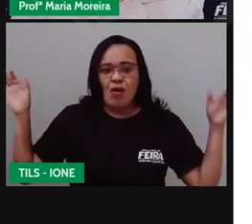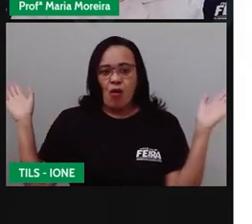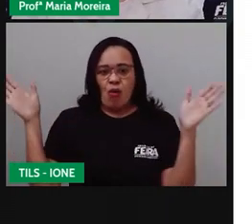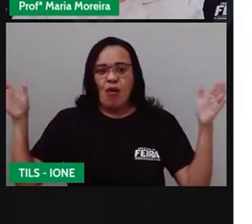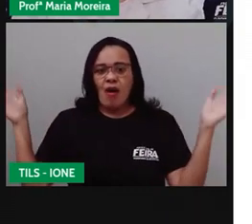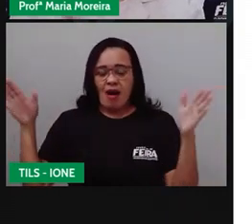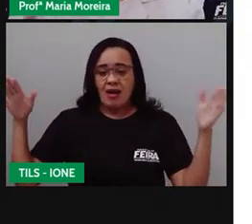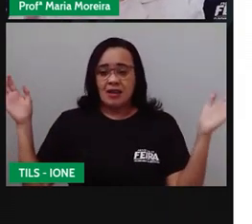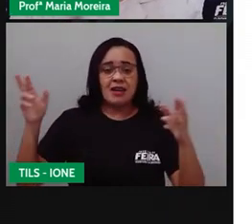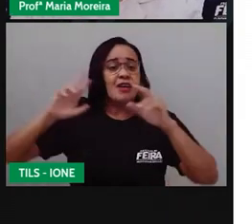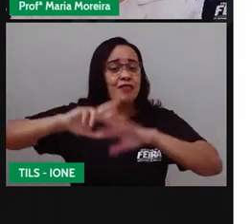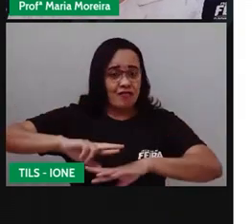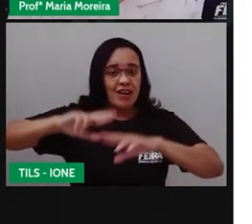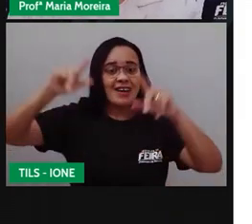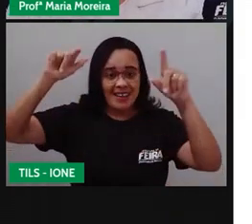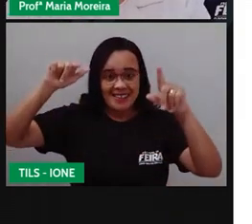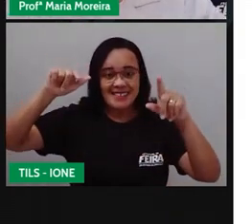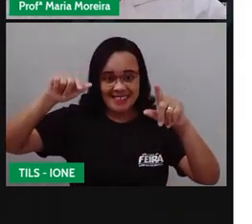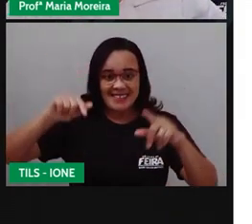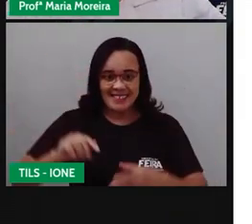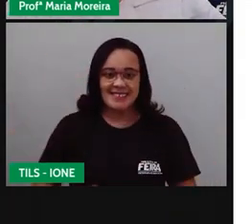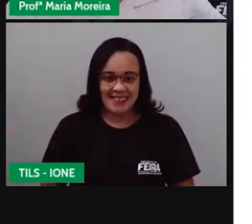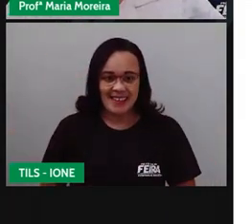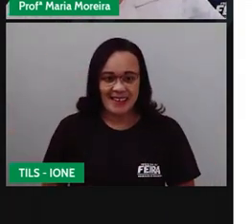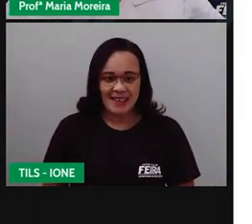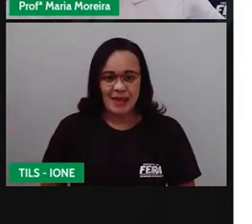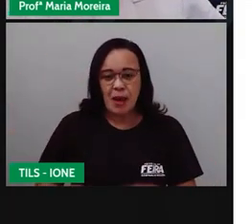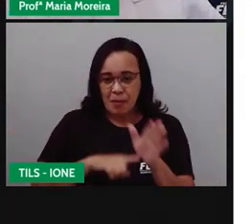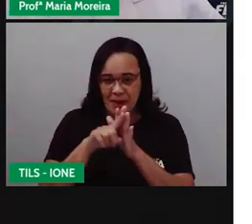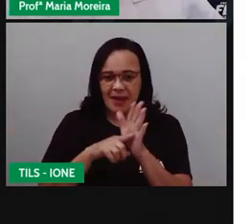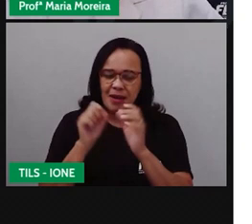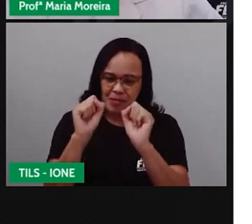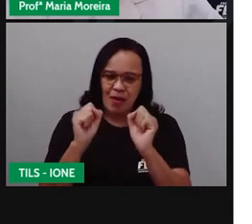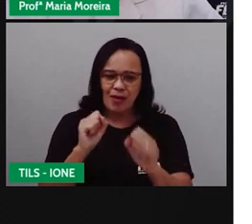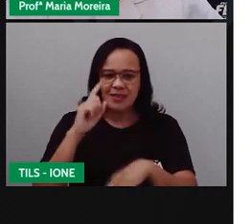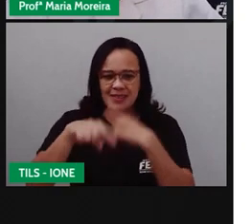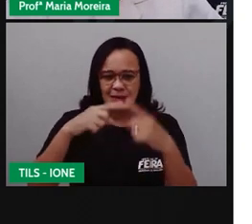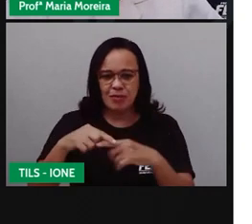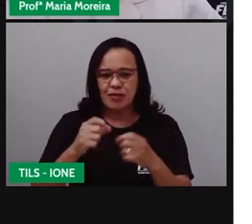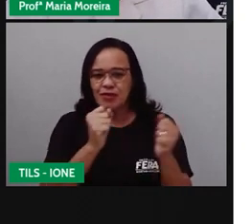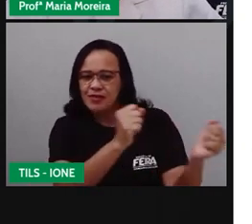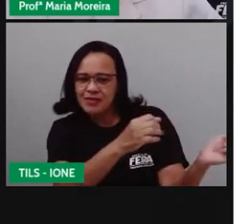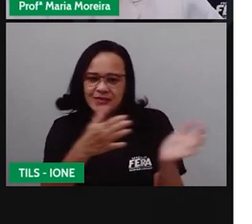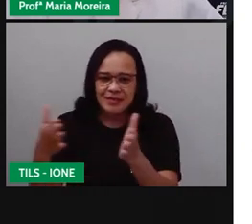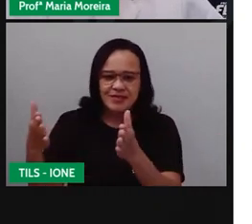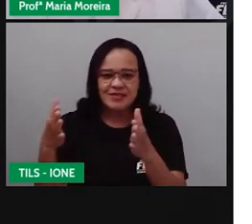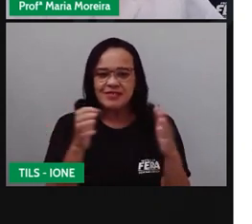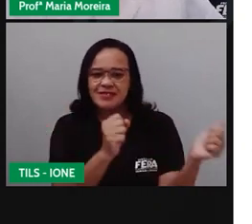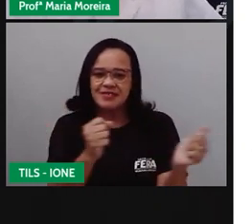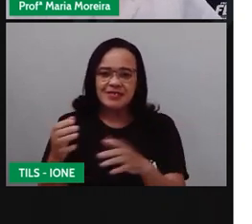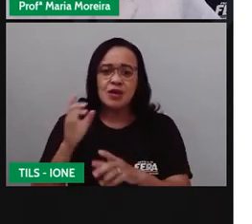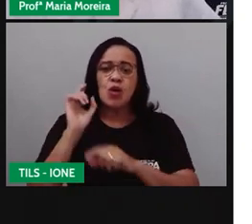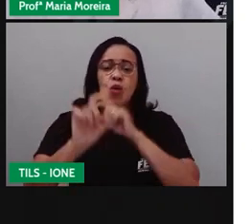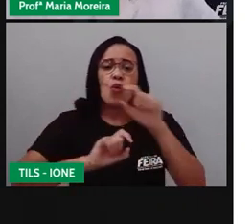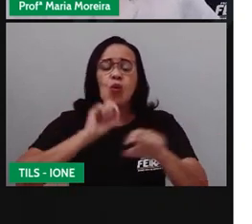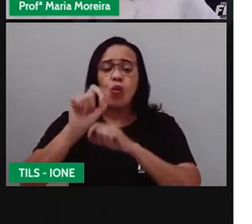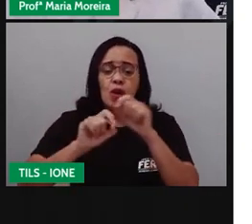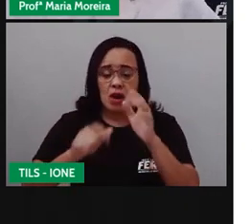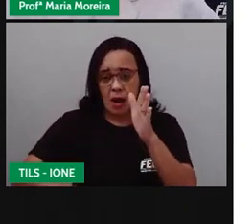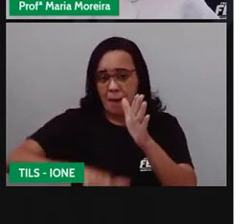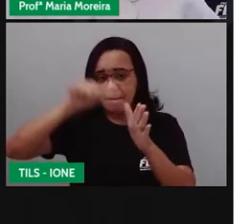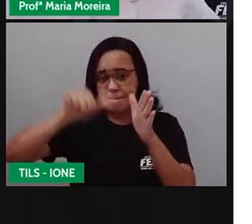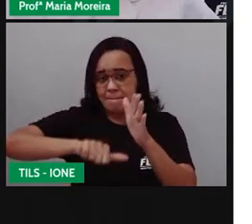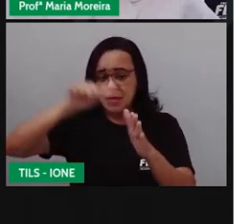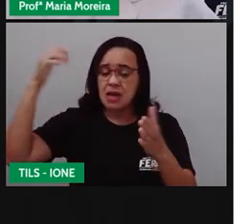sabe o que é asa delta, fica aí a dica de pesquisa para da prova. Vamos seguindo. Primeiro, vamos fazer